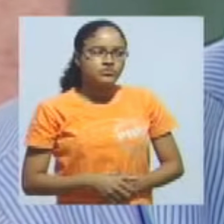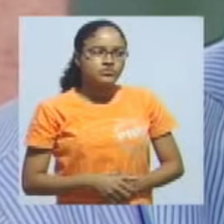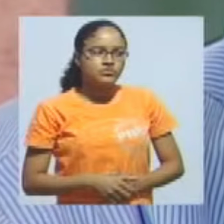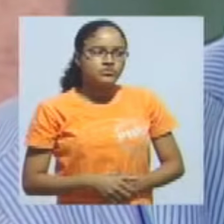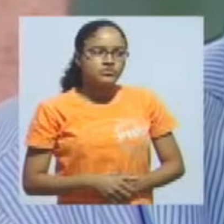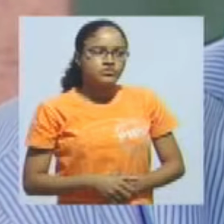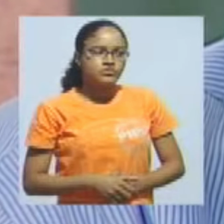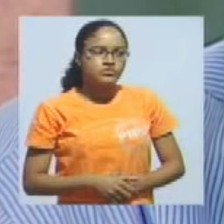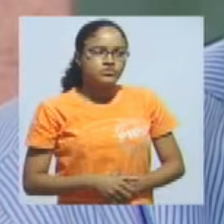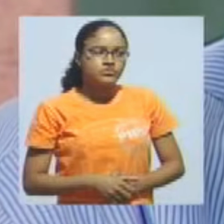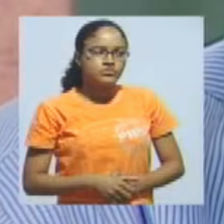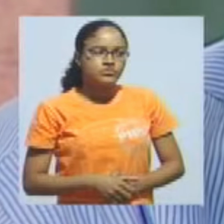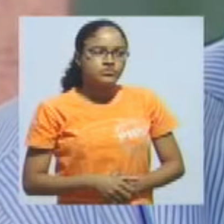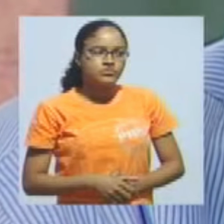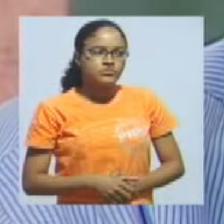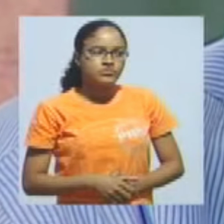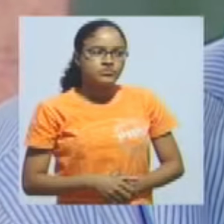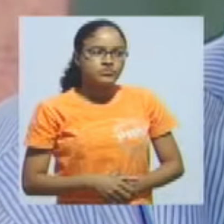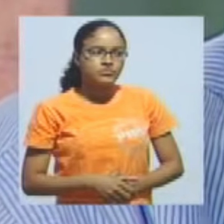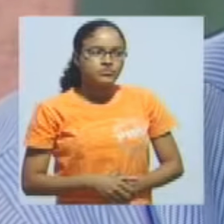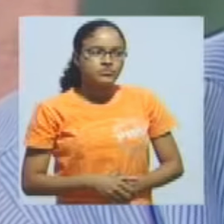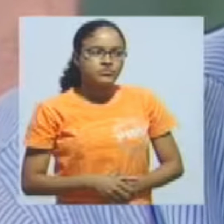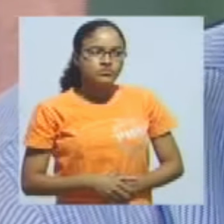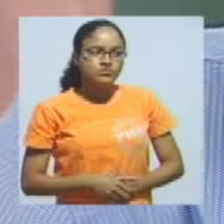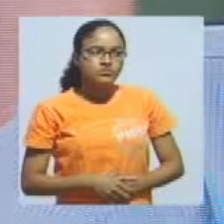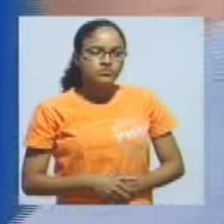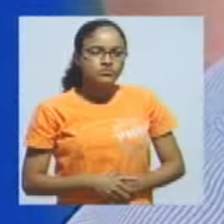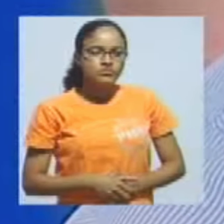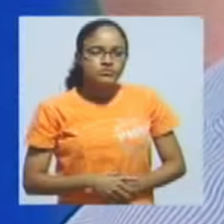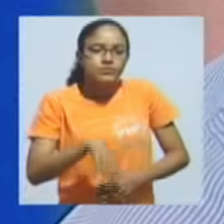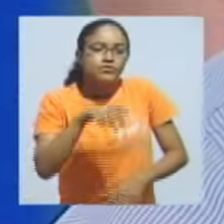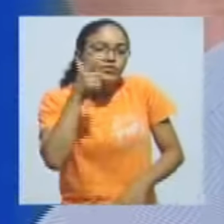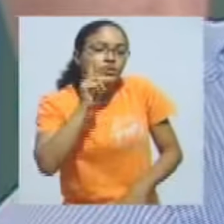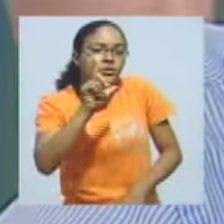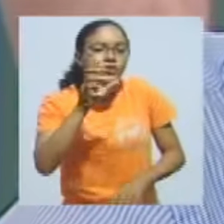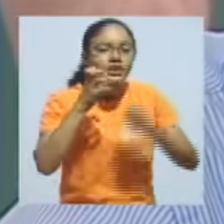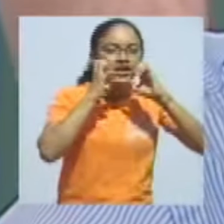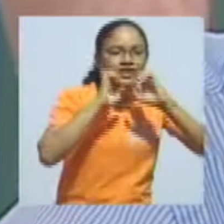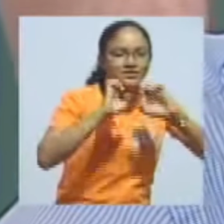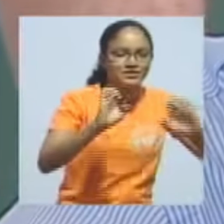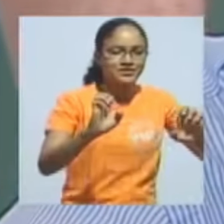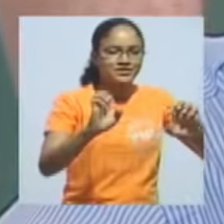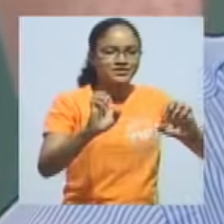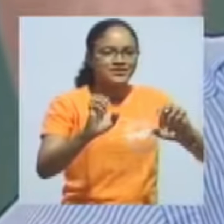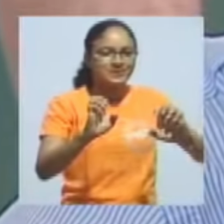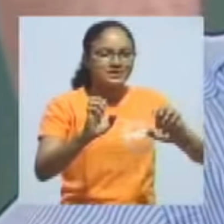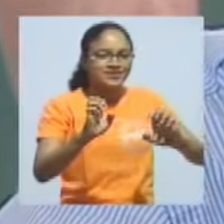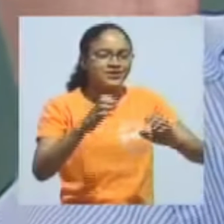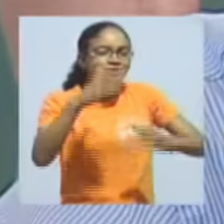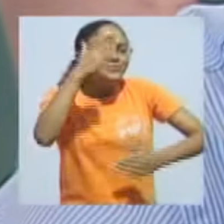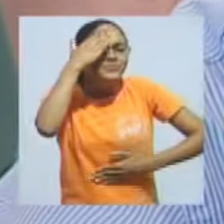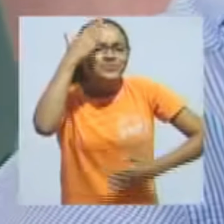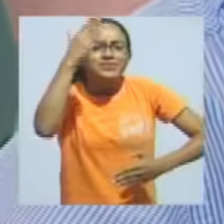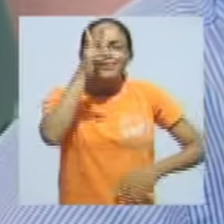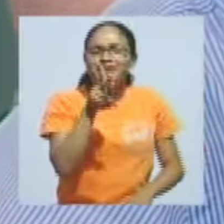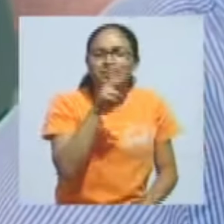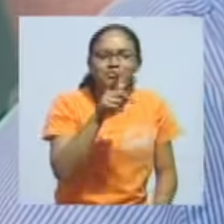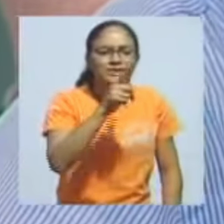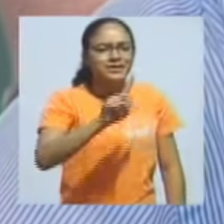para todo lado, eu não sei, você continua evangelizando. Deus lhe pague, que Deus abençoe muito, Padre